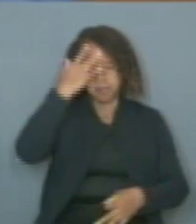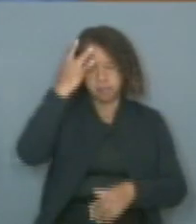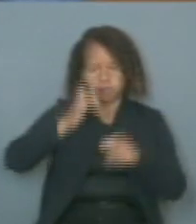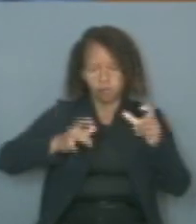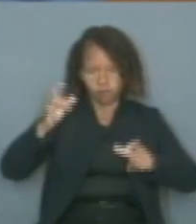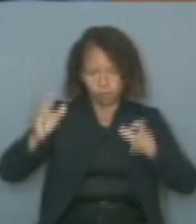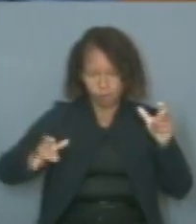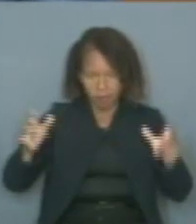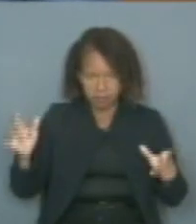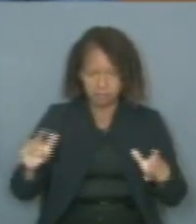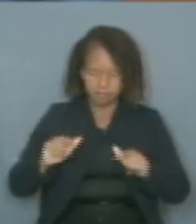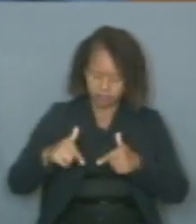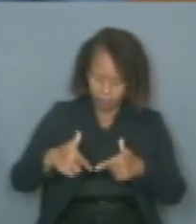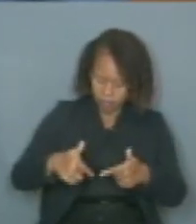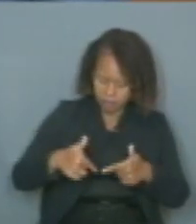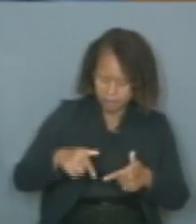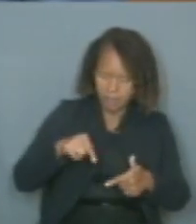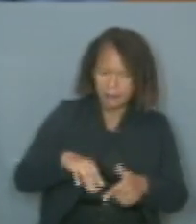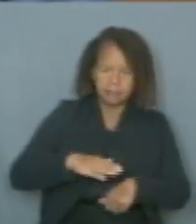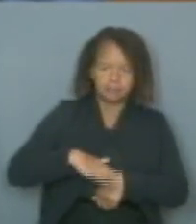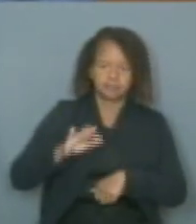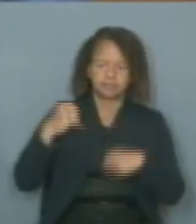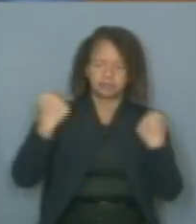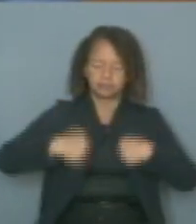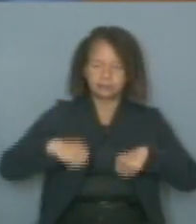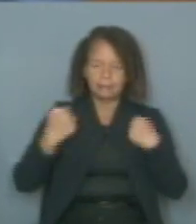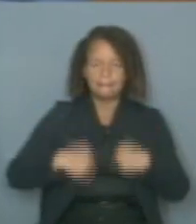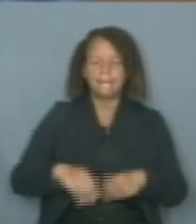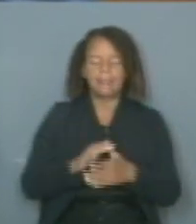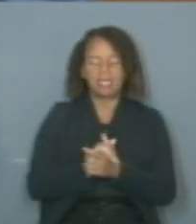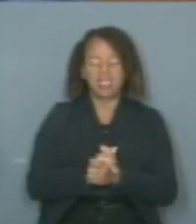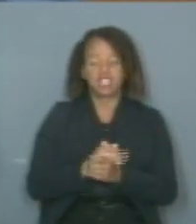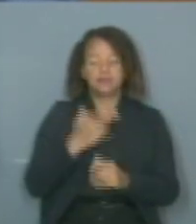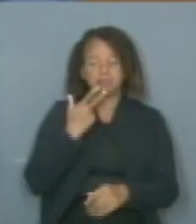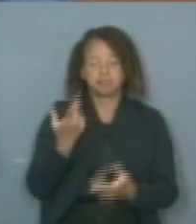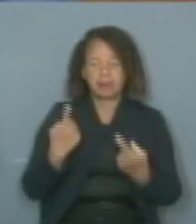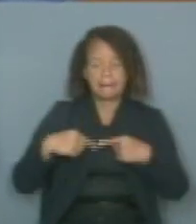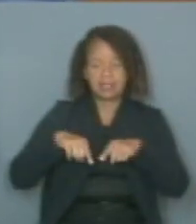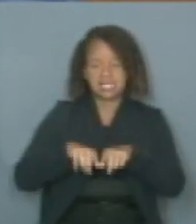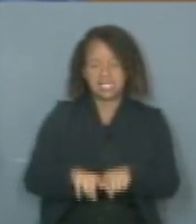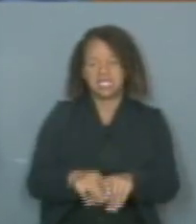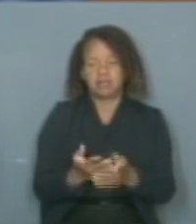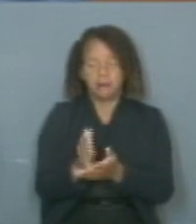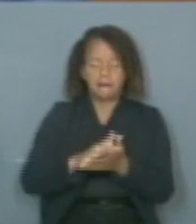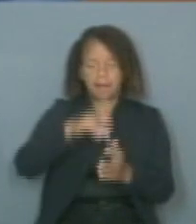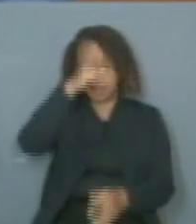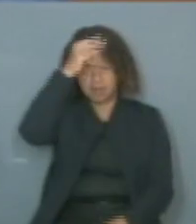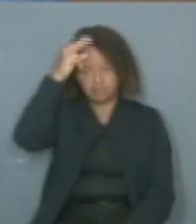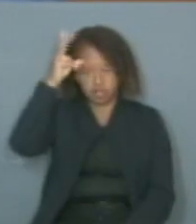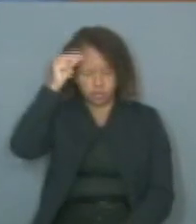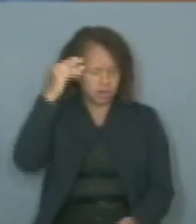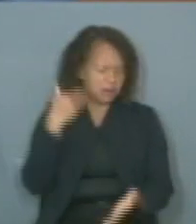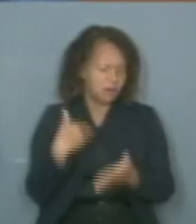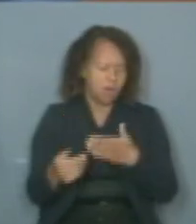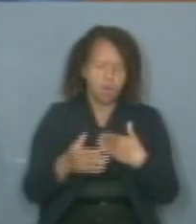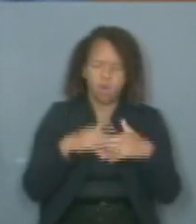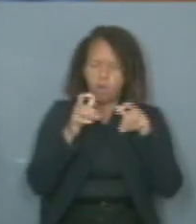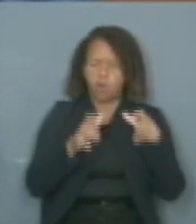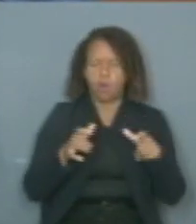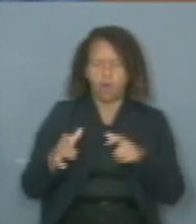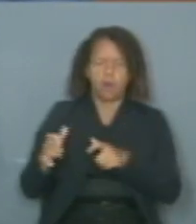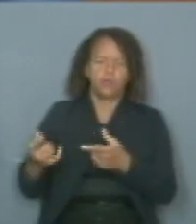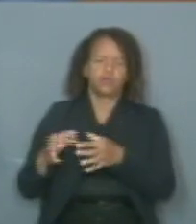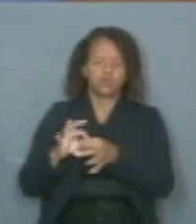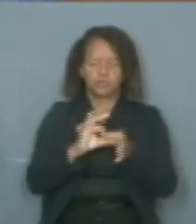vão lutar pelas causas dos que mais precisam. Então, quando a gente vê uma parceria de alguma prefeitura, de qualquer lugar que seja,